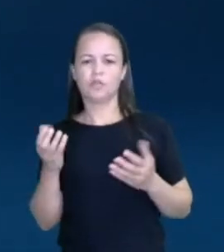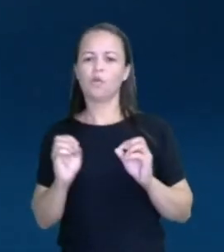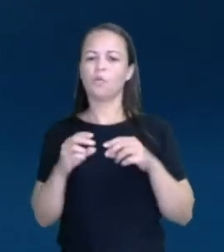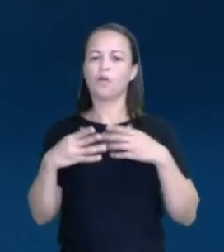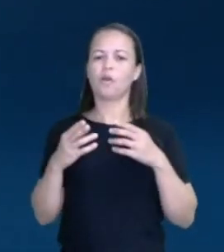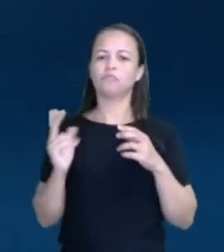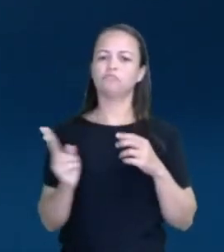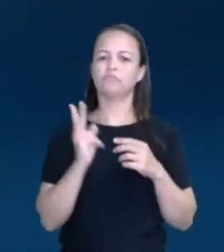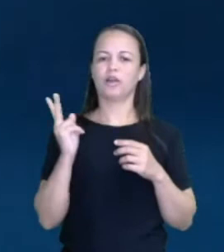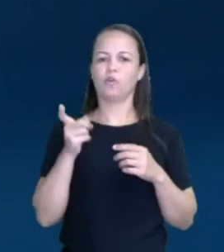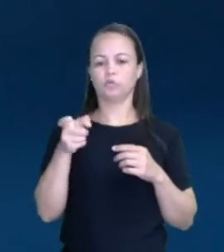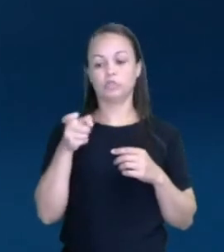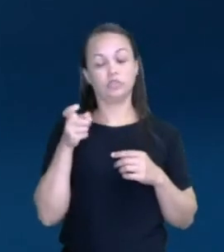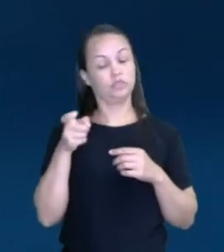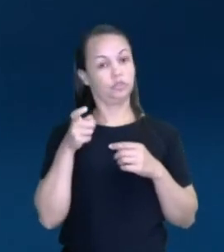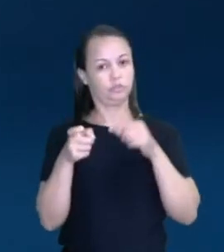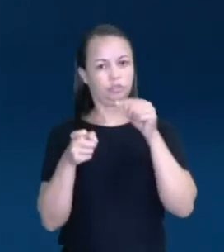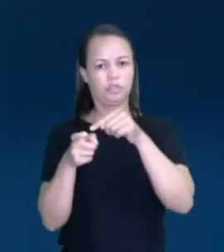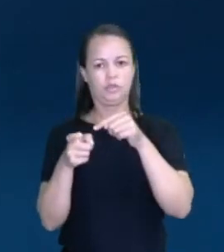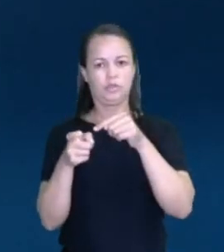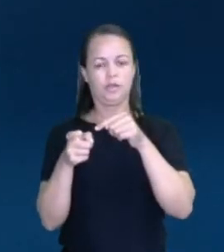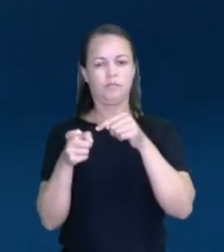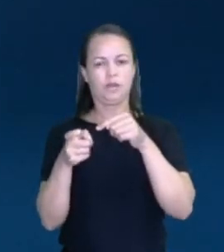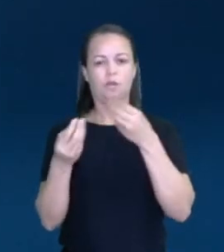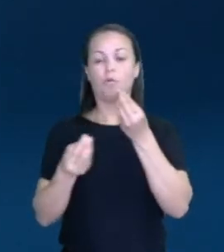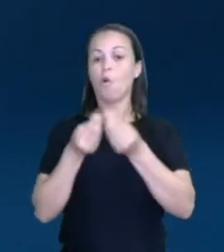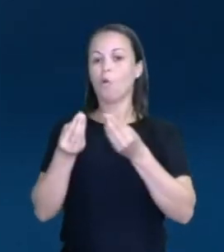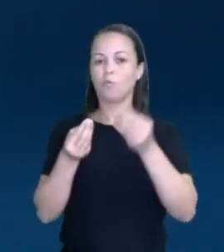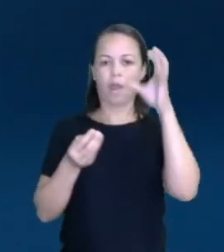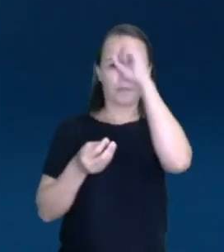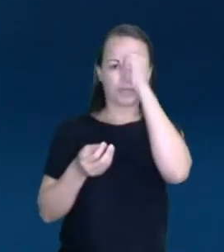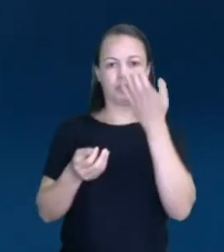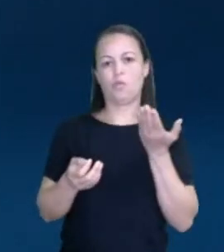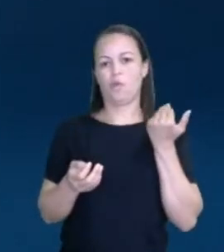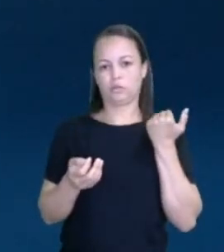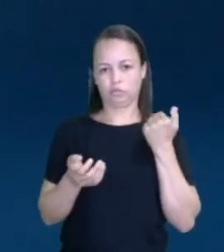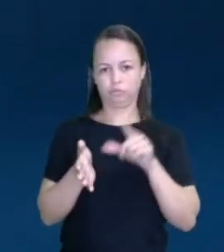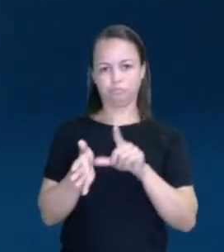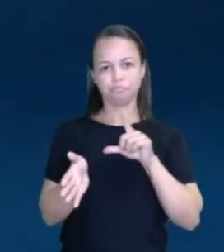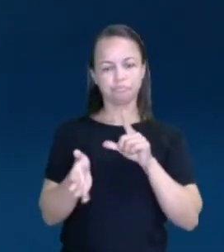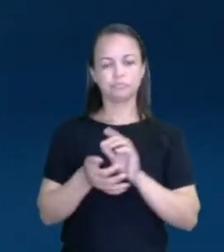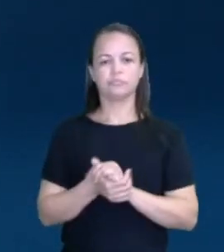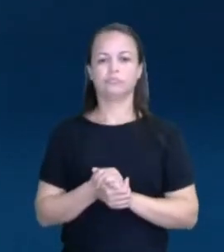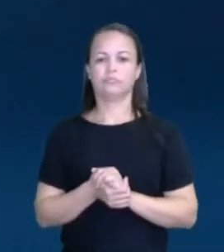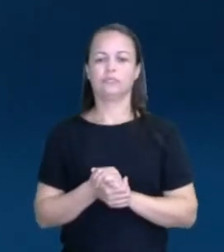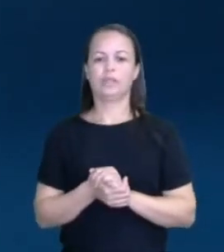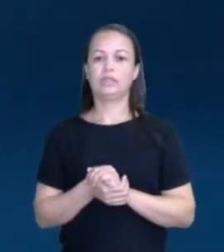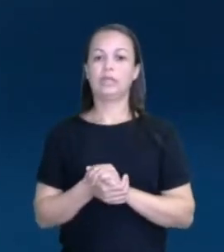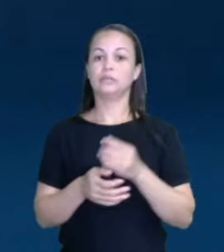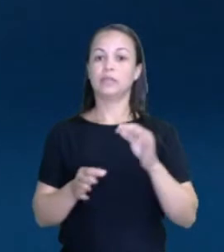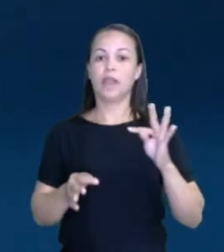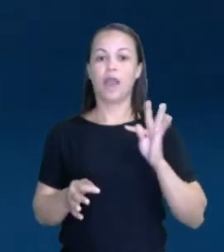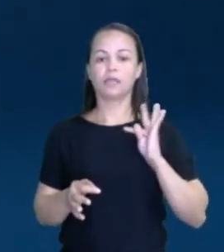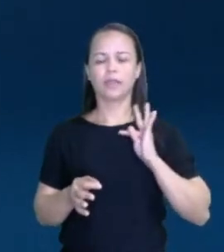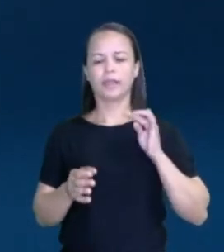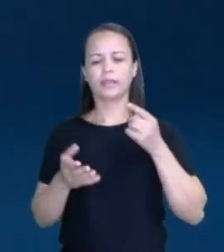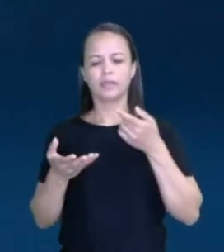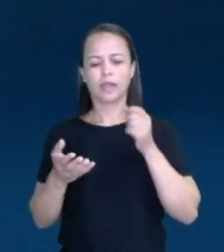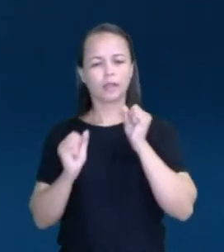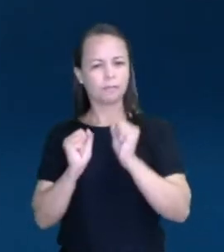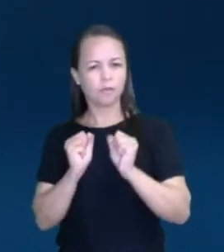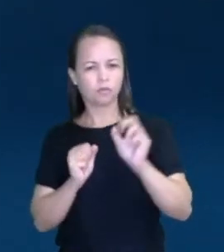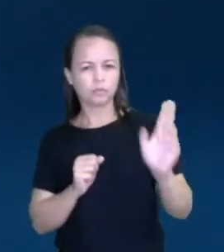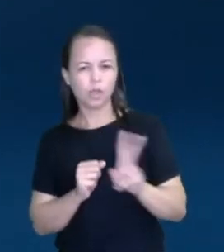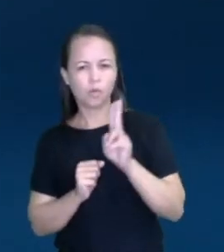de x, pela forma que a gente fez anteriormente. Só que eu vou mostrar aqui a vocês a técnica que pode ser usada para